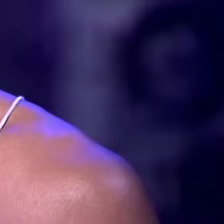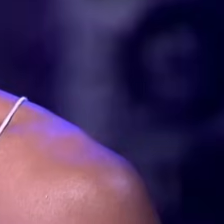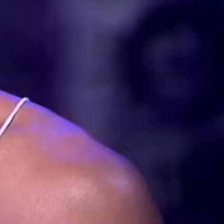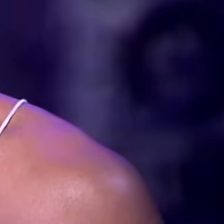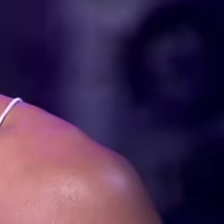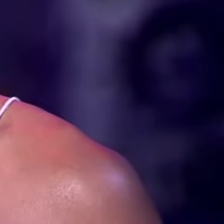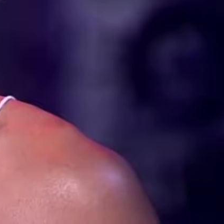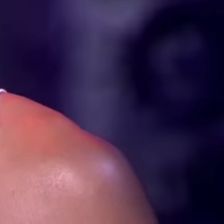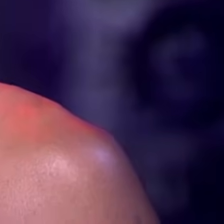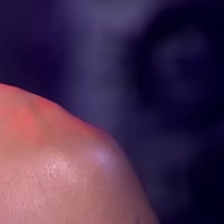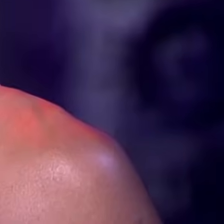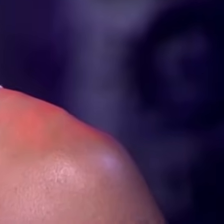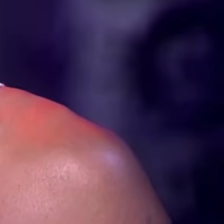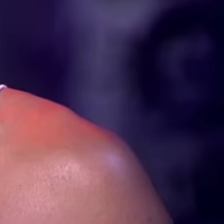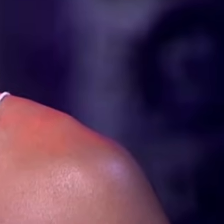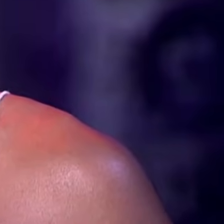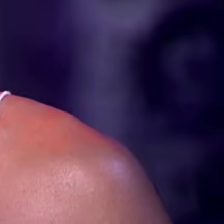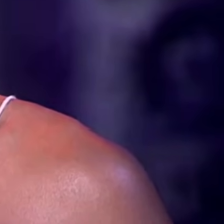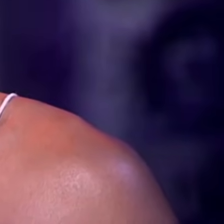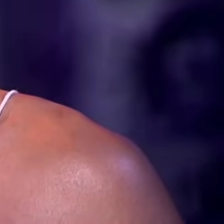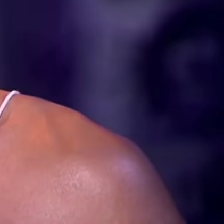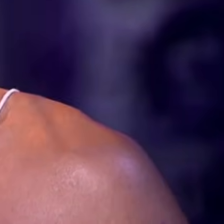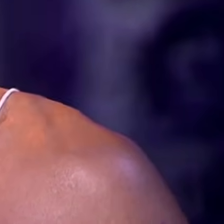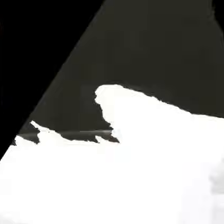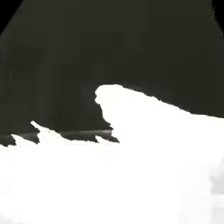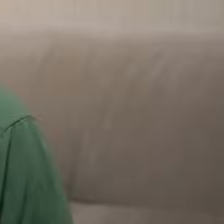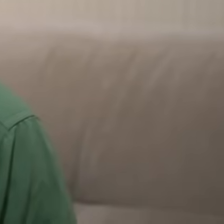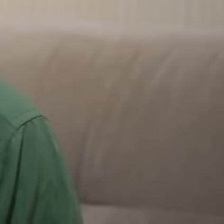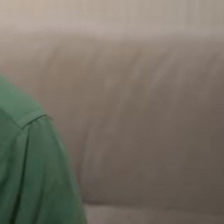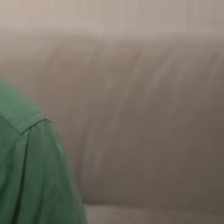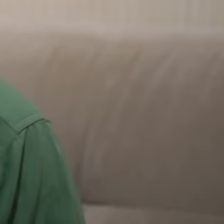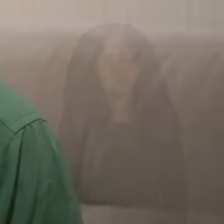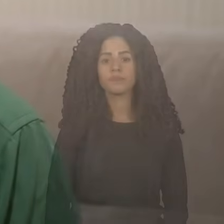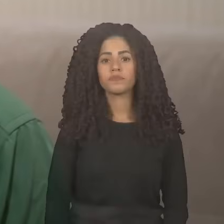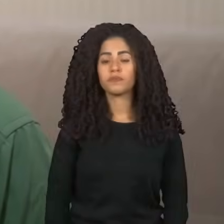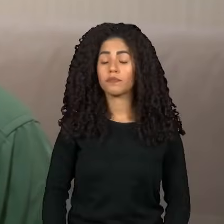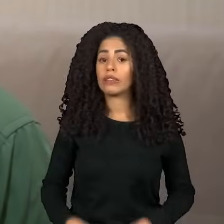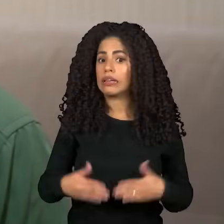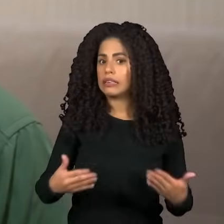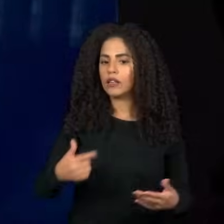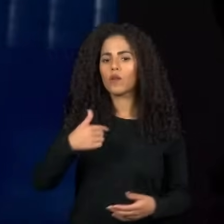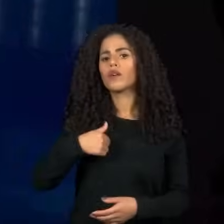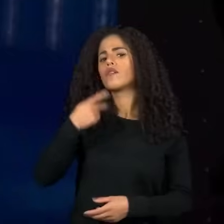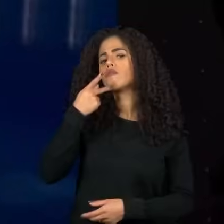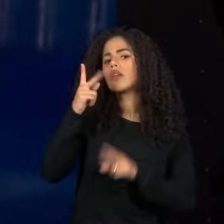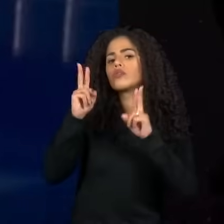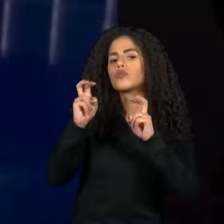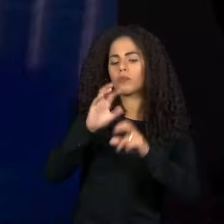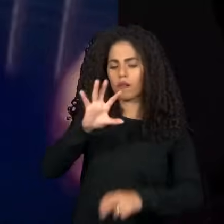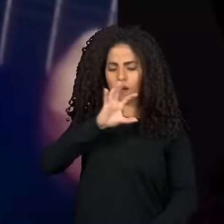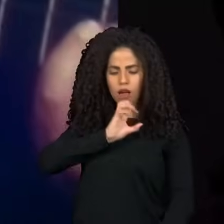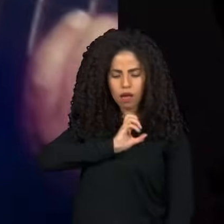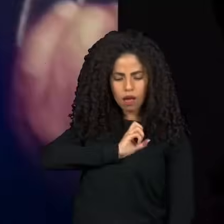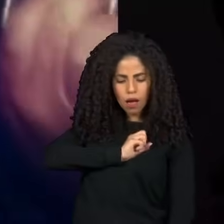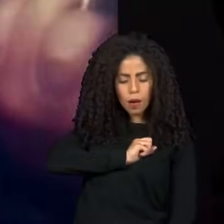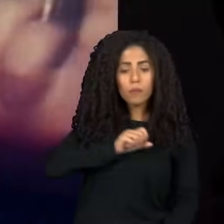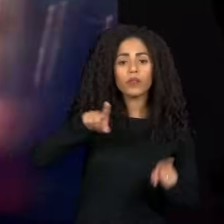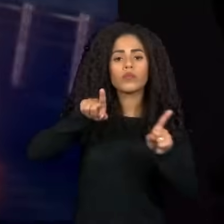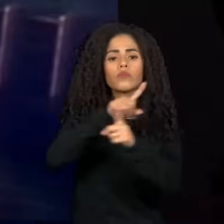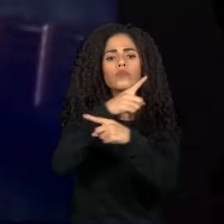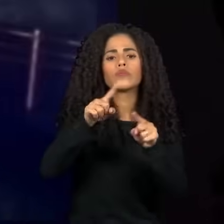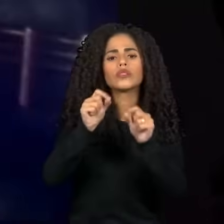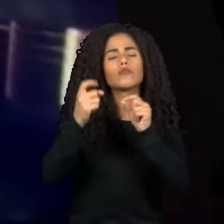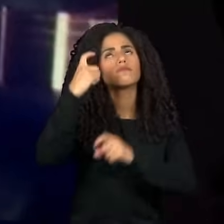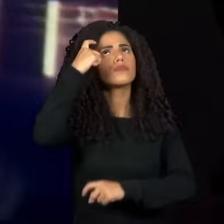te transpassar e transpassei. Então eu acho que quando eu falo, por exemplo, de amor romântico na Soul Music, a primeira coisa